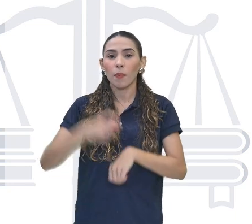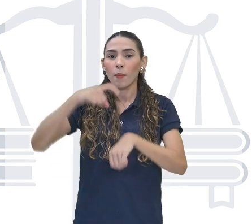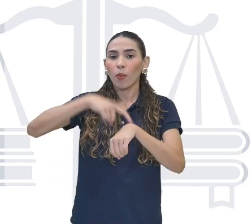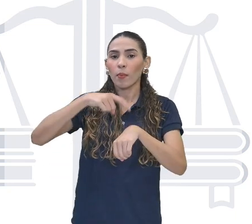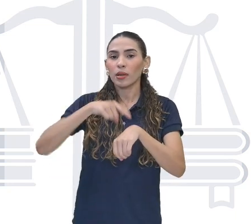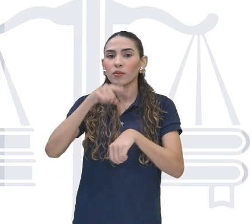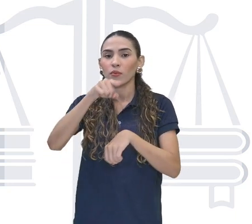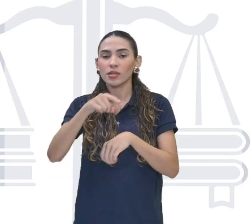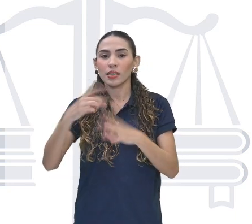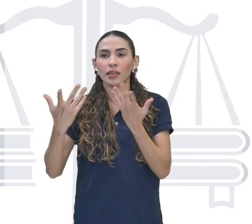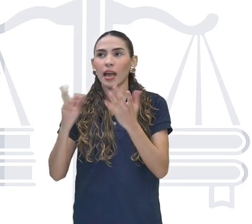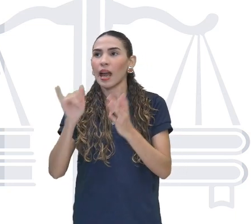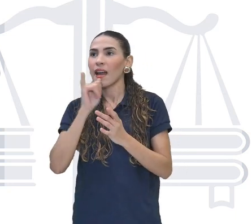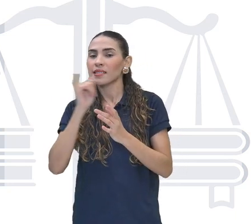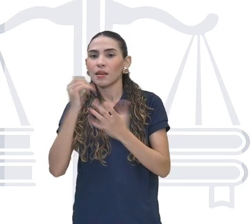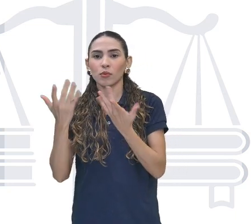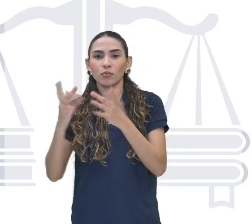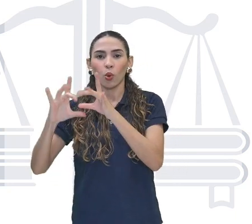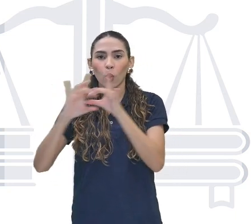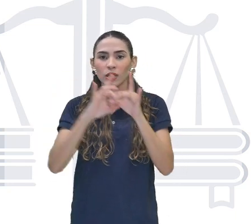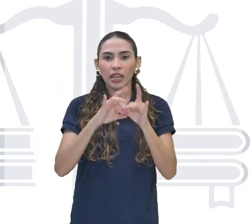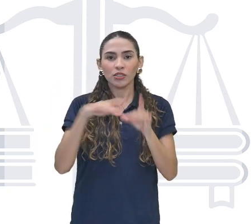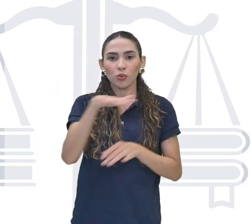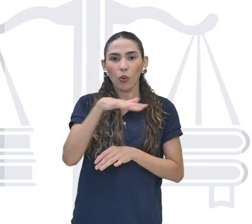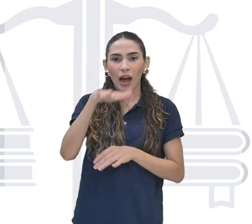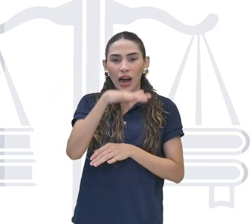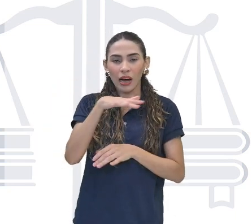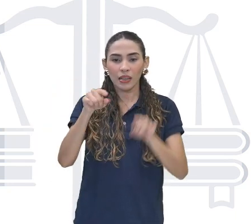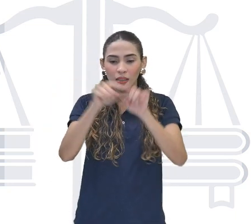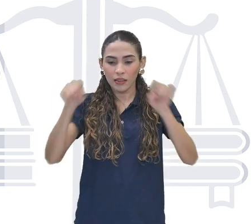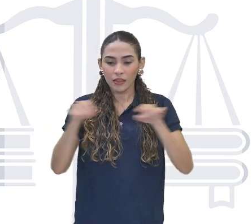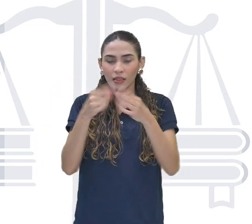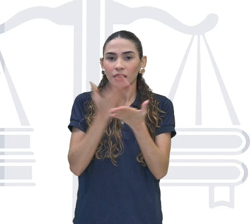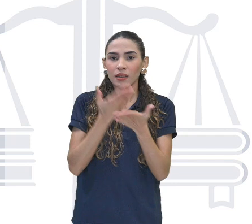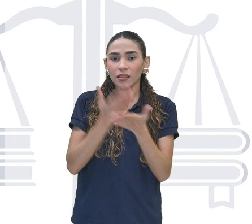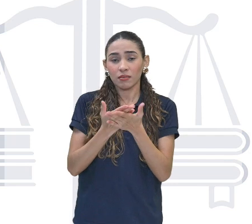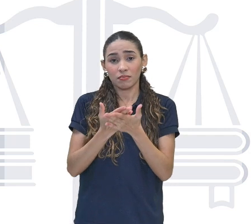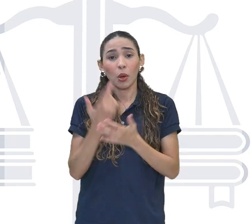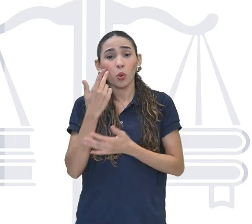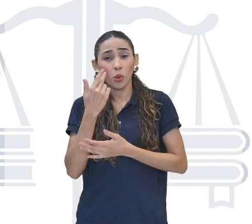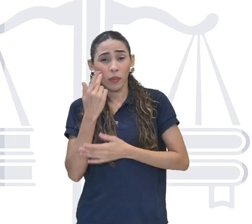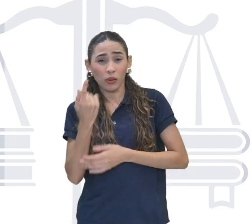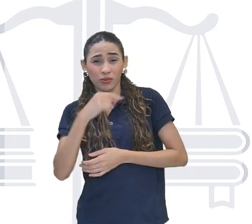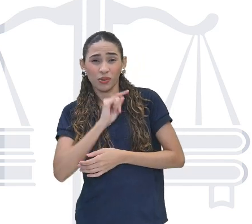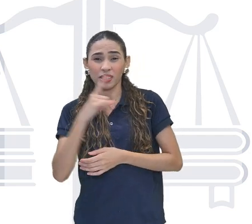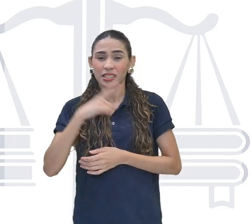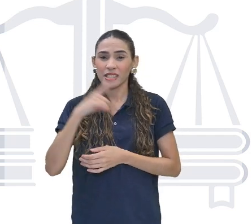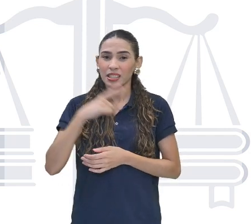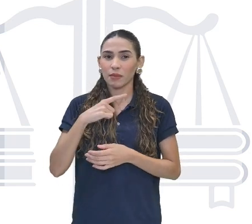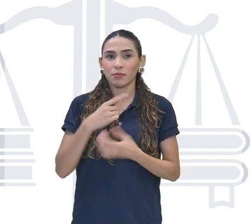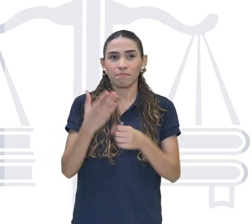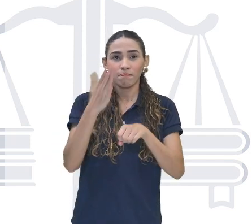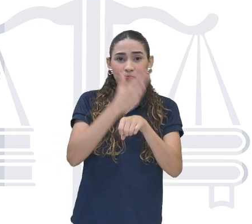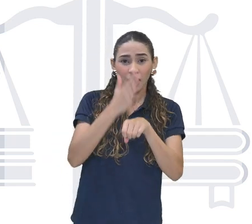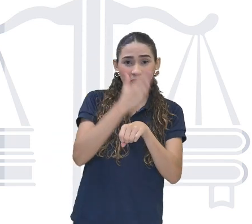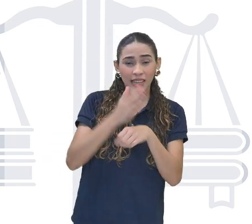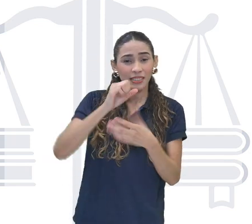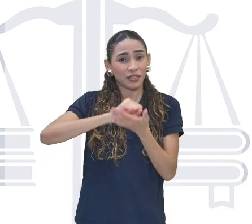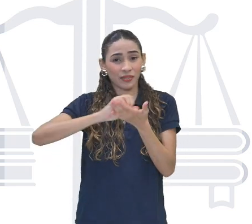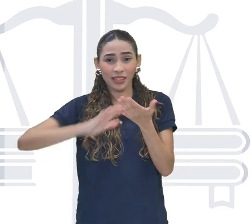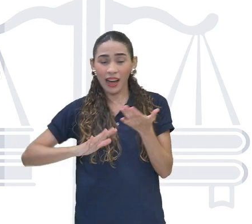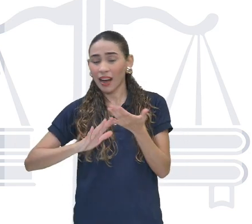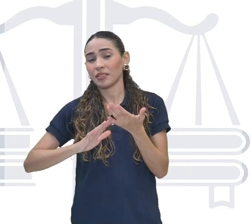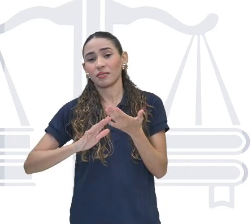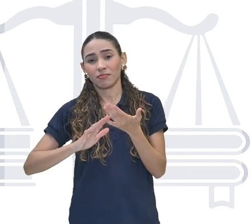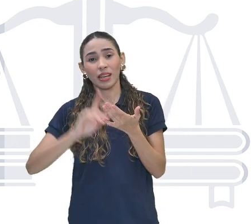num contexto de uma educação formal, em sala de aula, normalmente, né, nós temos ali as tarefas, as atividades,